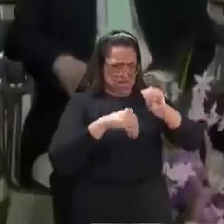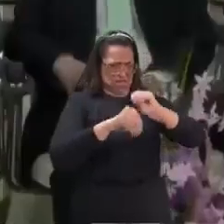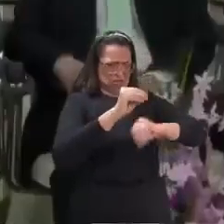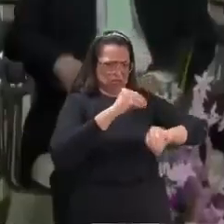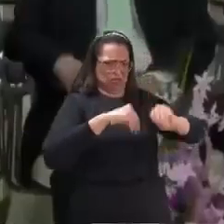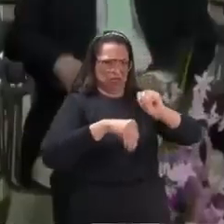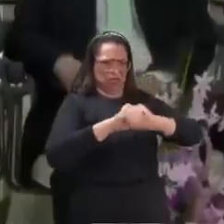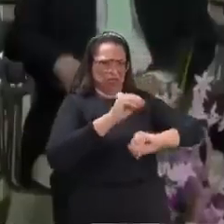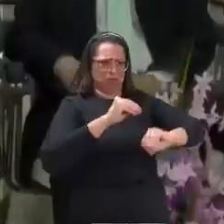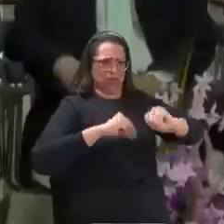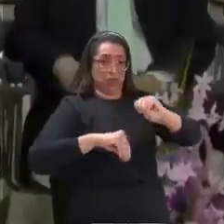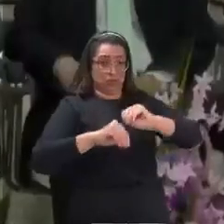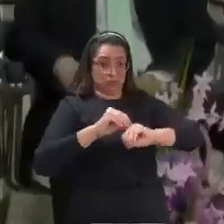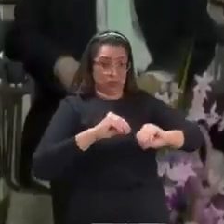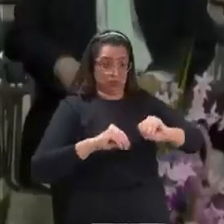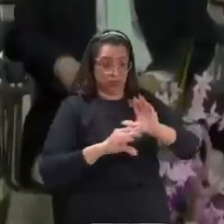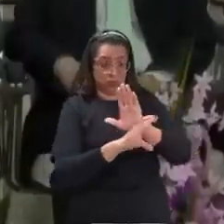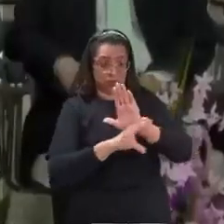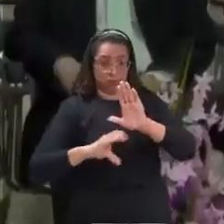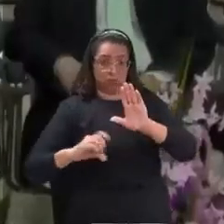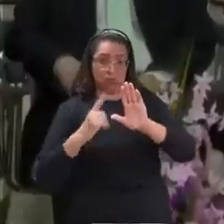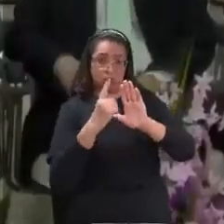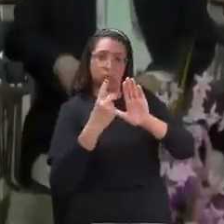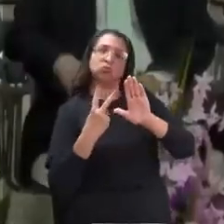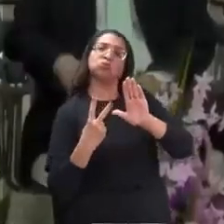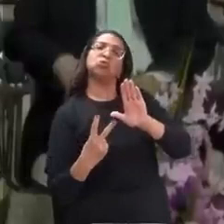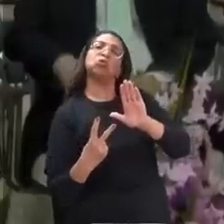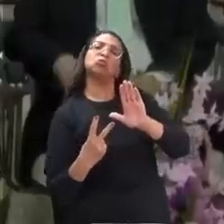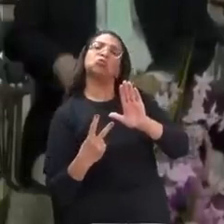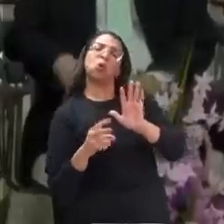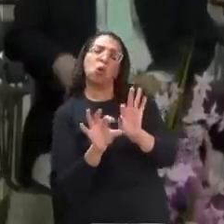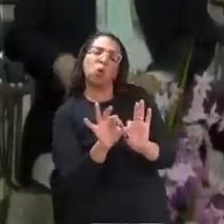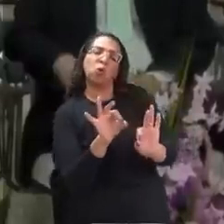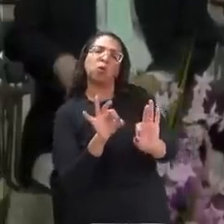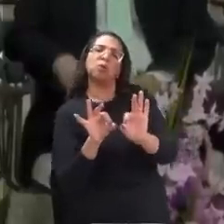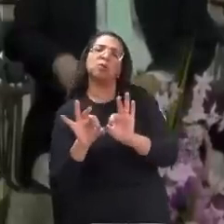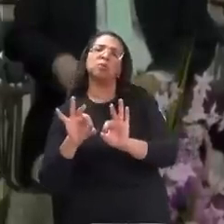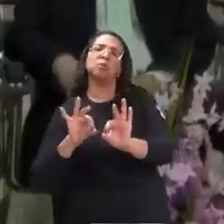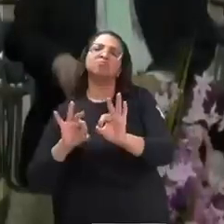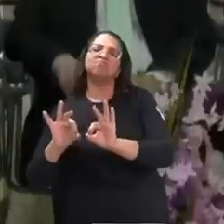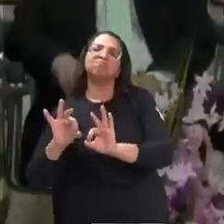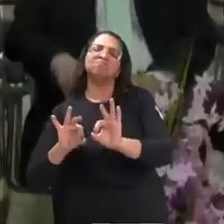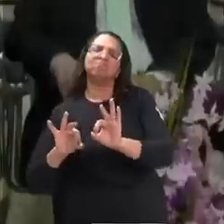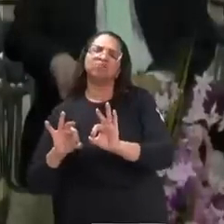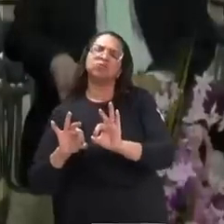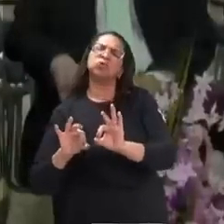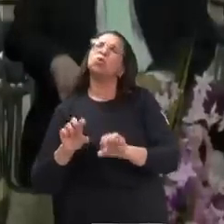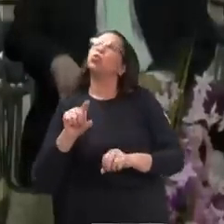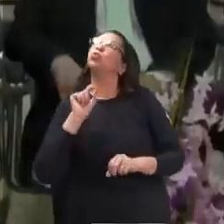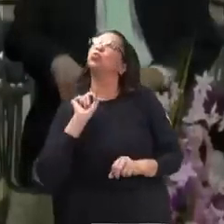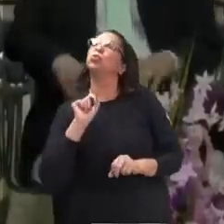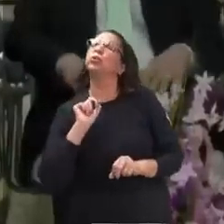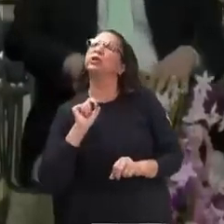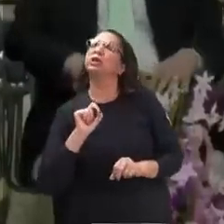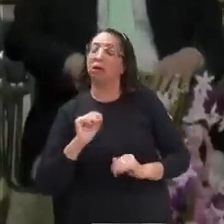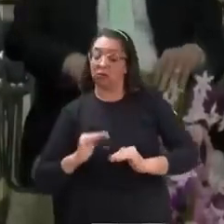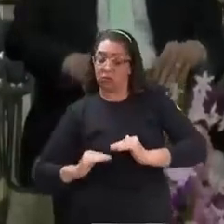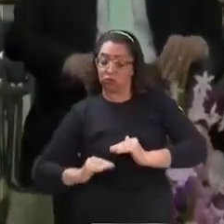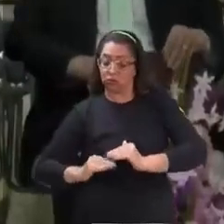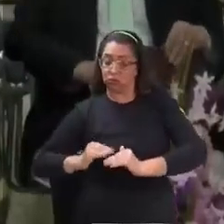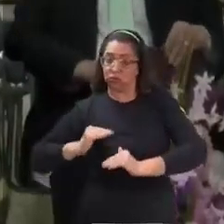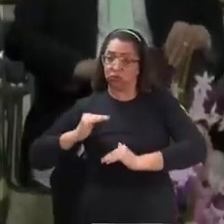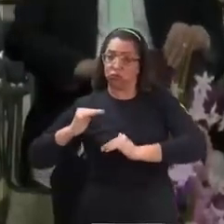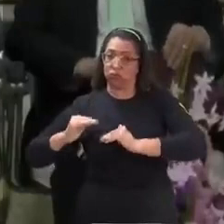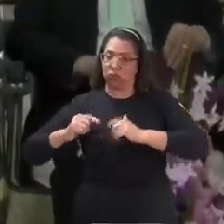Capítulo 12 do Gênesis, vai começar um projeto de restauração. E é aqui que Deus